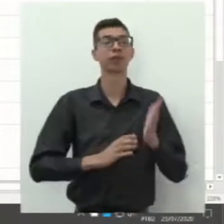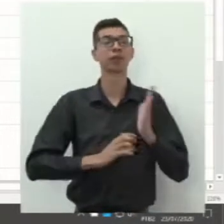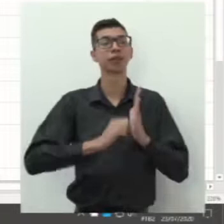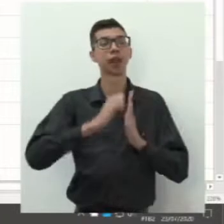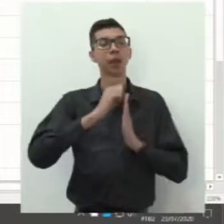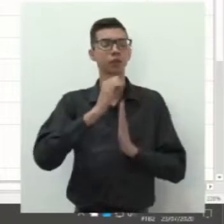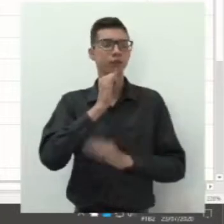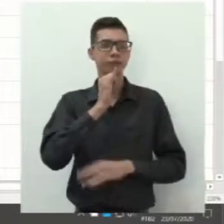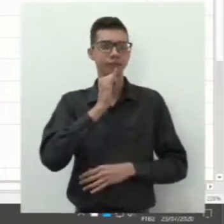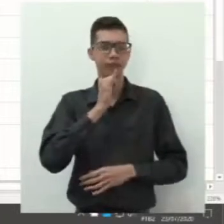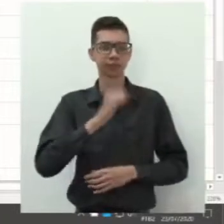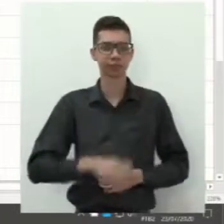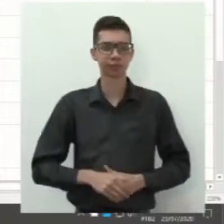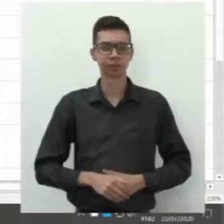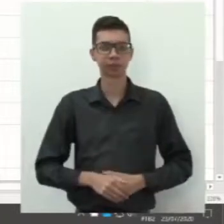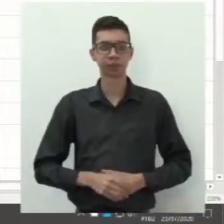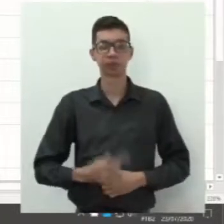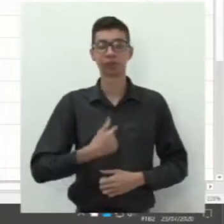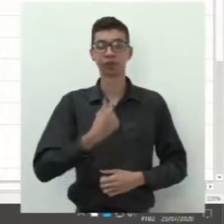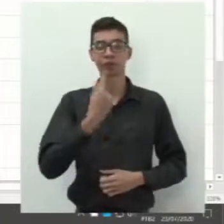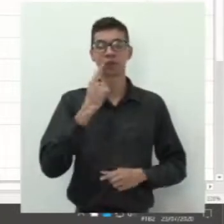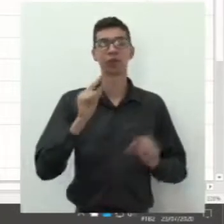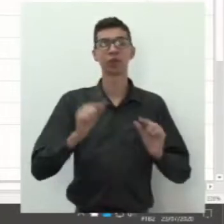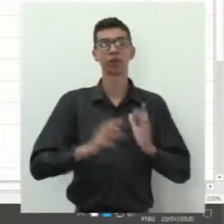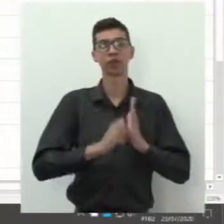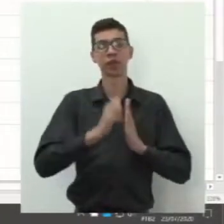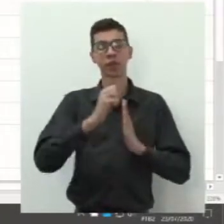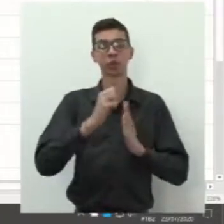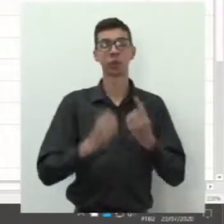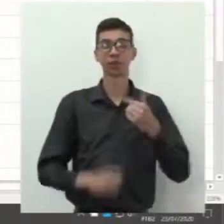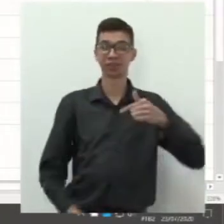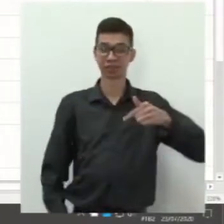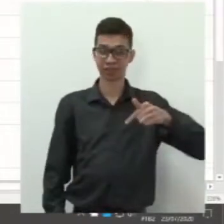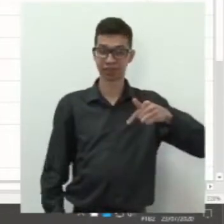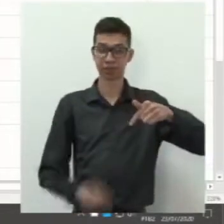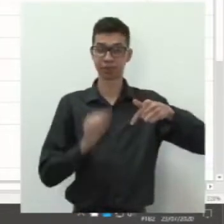exemplo. Eu quero filtrar dados que são maiores que 7.000.